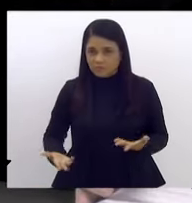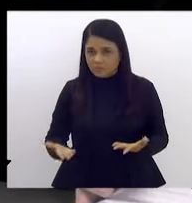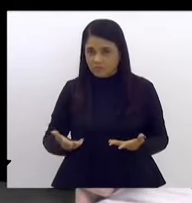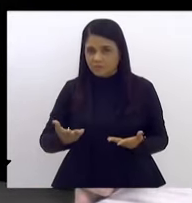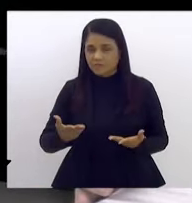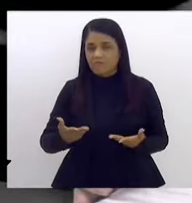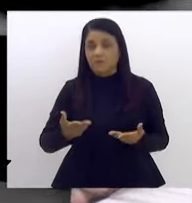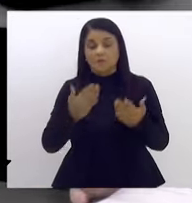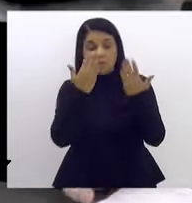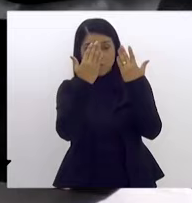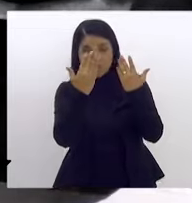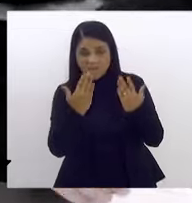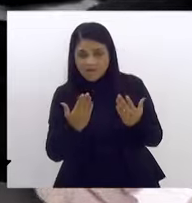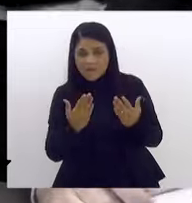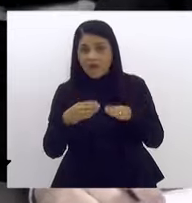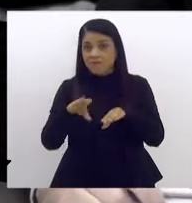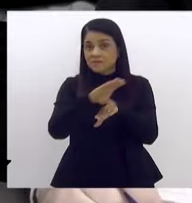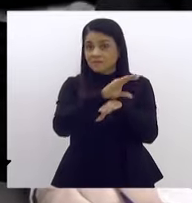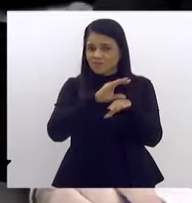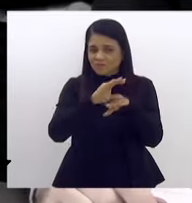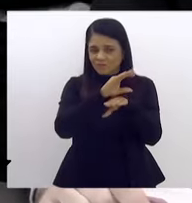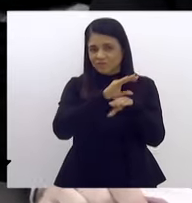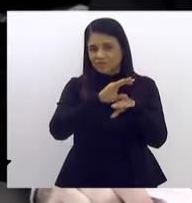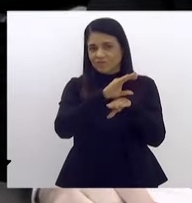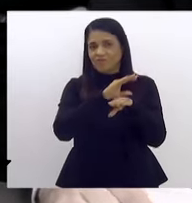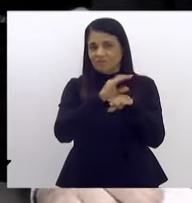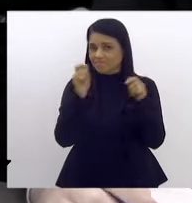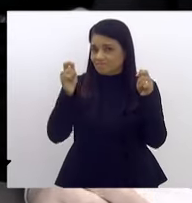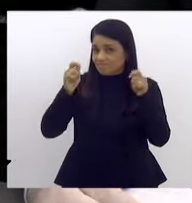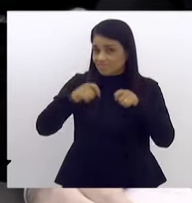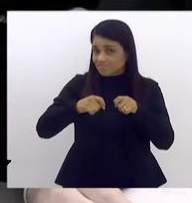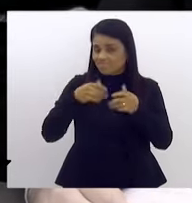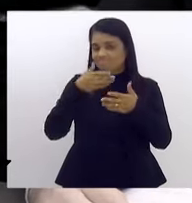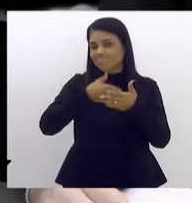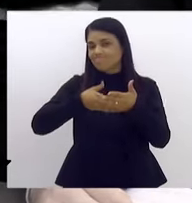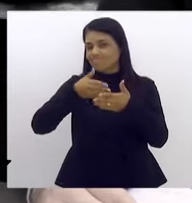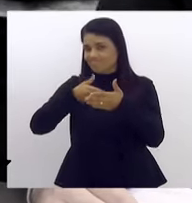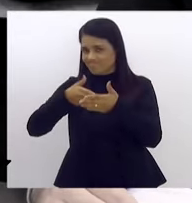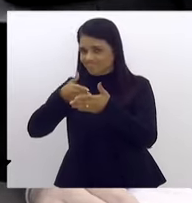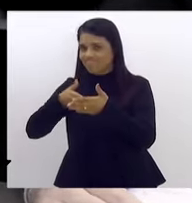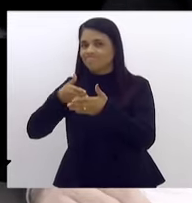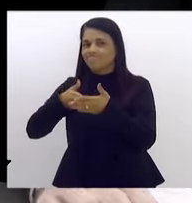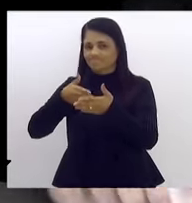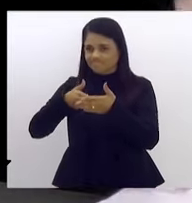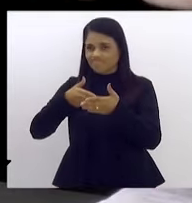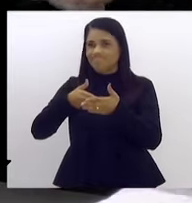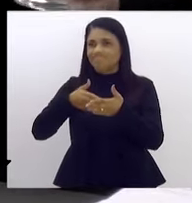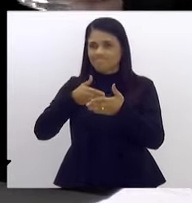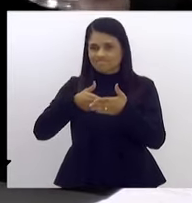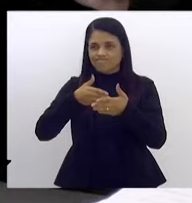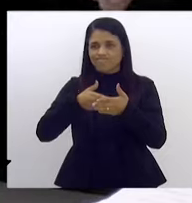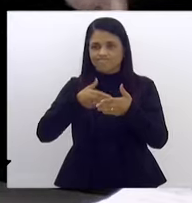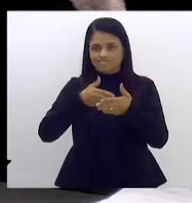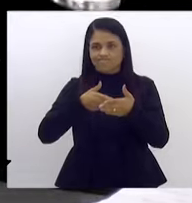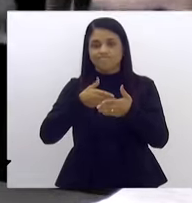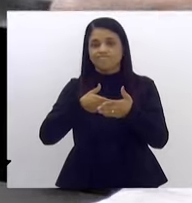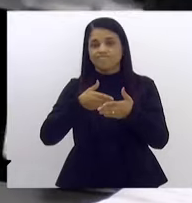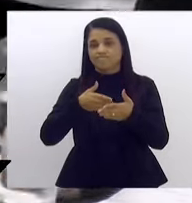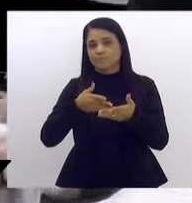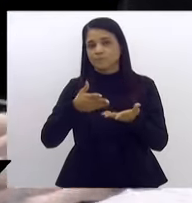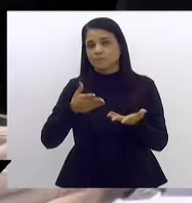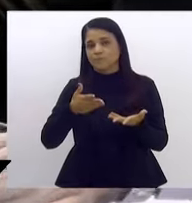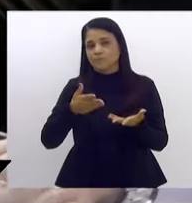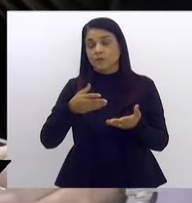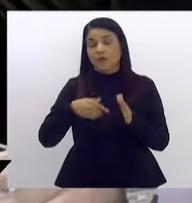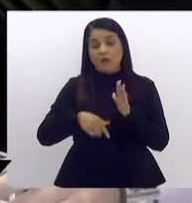mais de constitucionalidade ainda haveria essa barreira para discutir em relação às escolas públicas mas o último antes